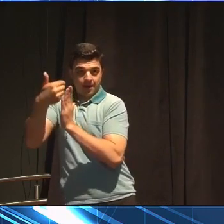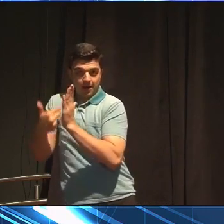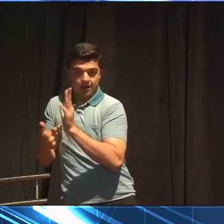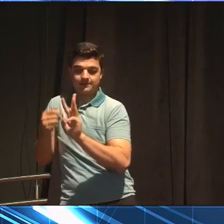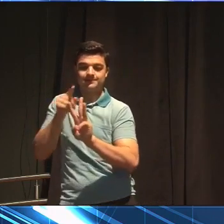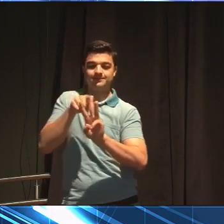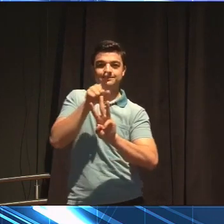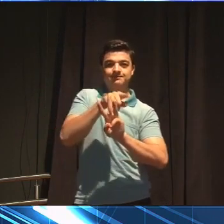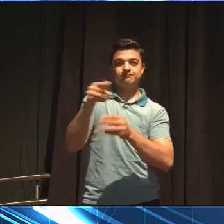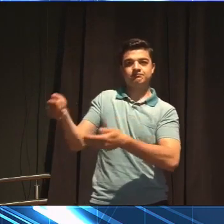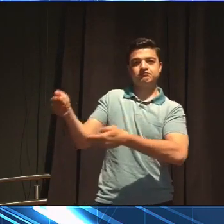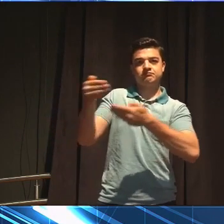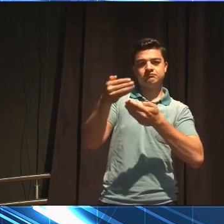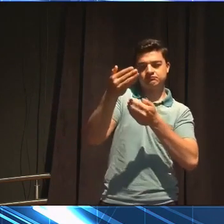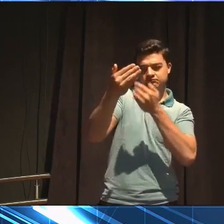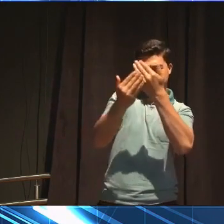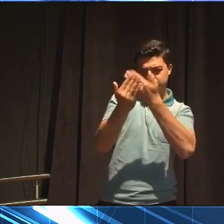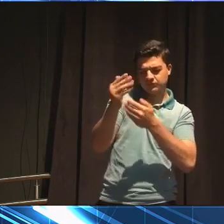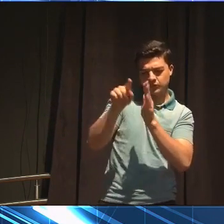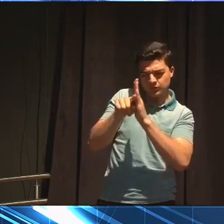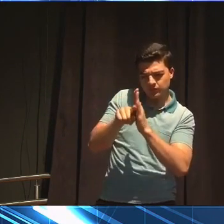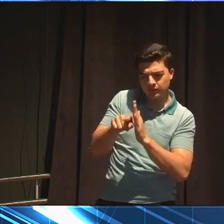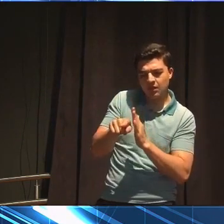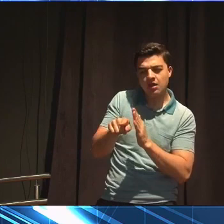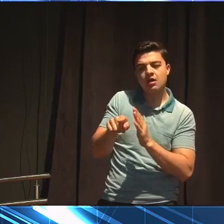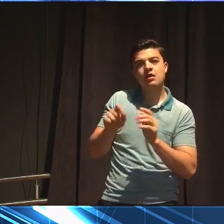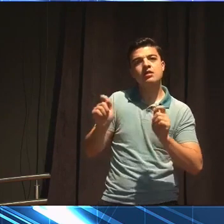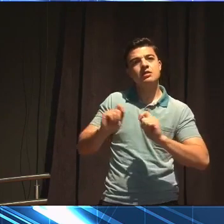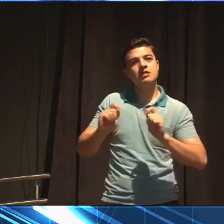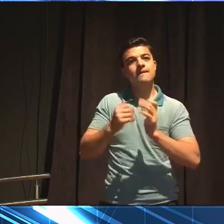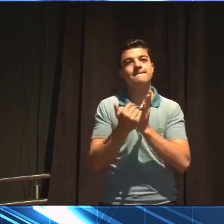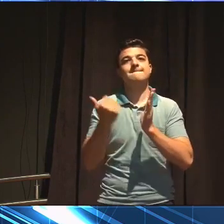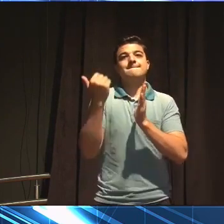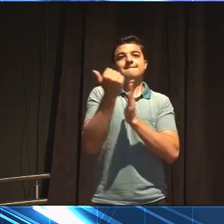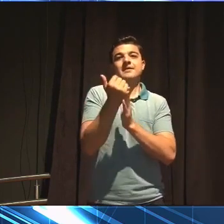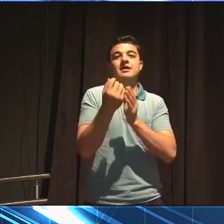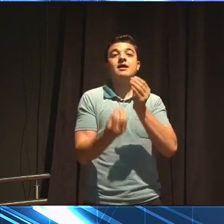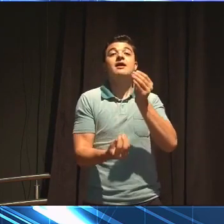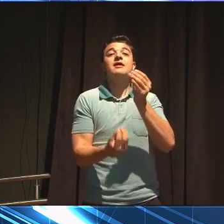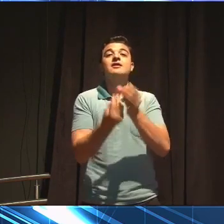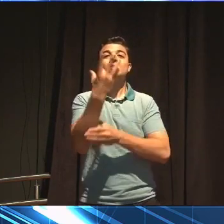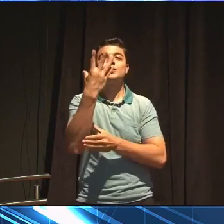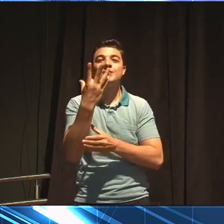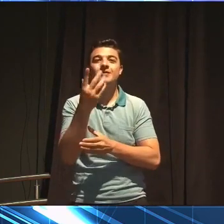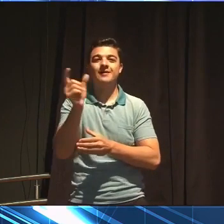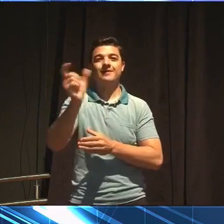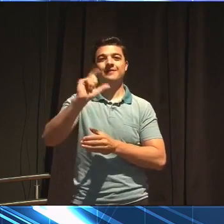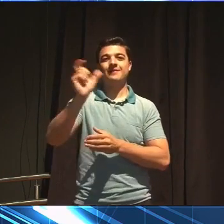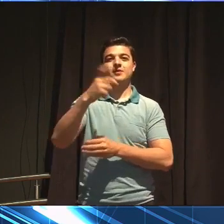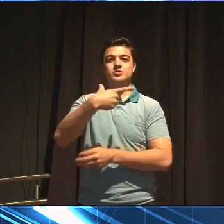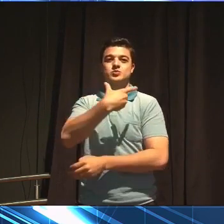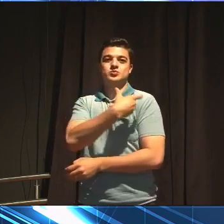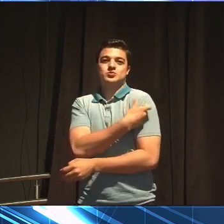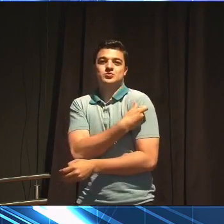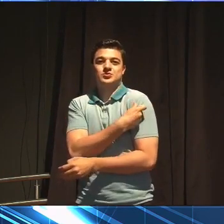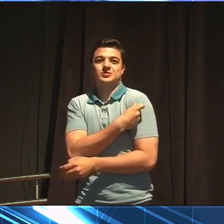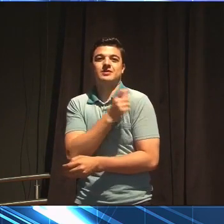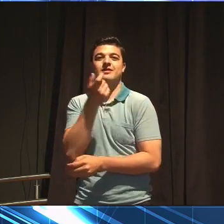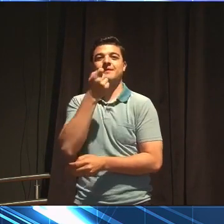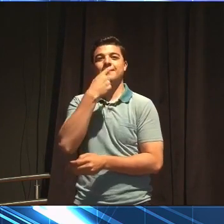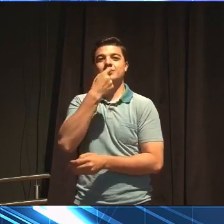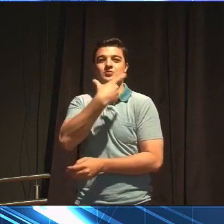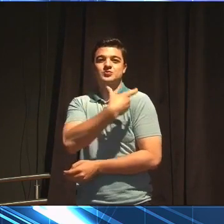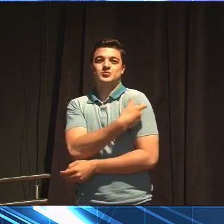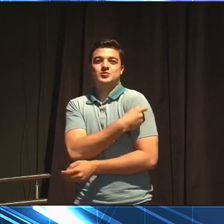antibióticos. Então, o que acontece, né? A gente vê aqui que o Fleming entendia do seu contexto,